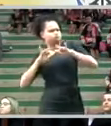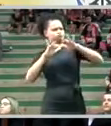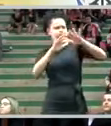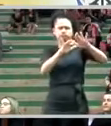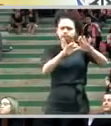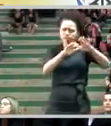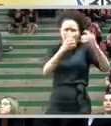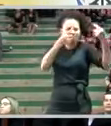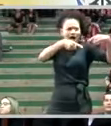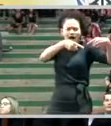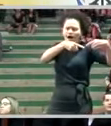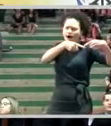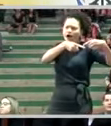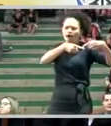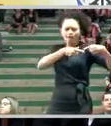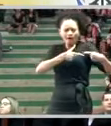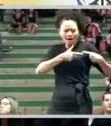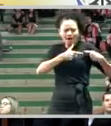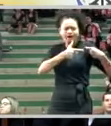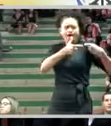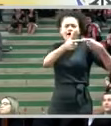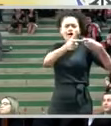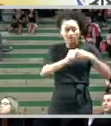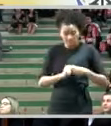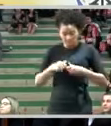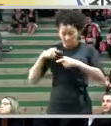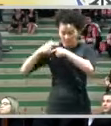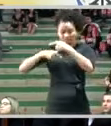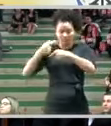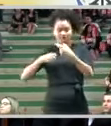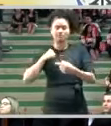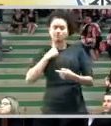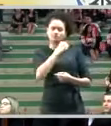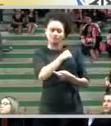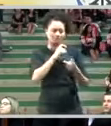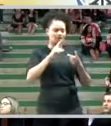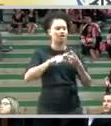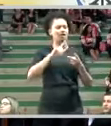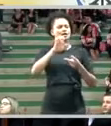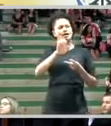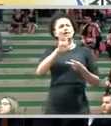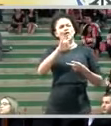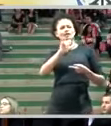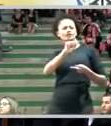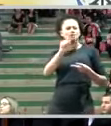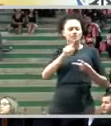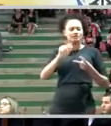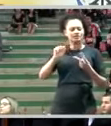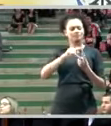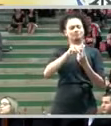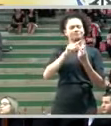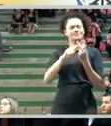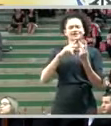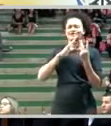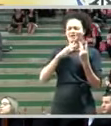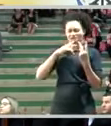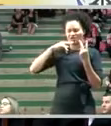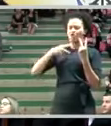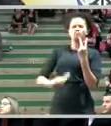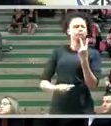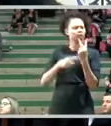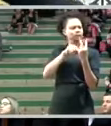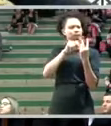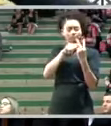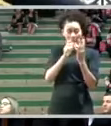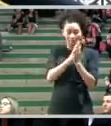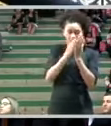A geração de Samuel e de Eleazar, uma geração que recomeçou. A Bíblia diz